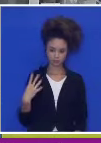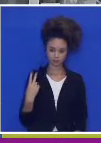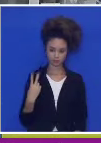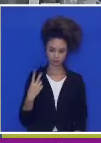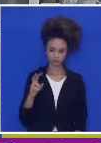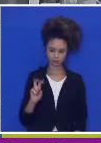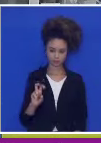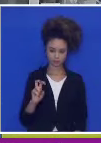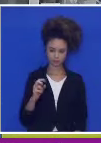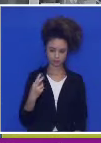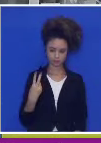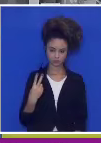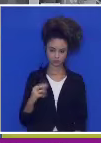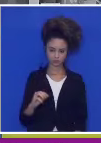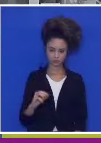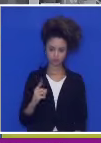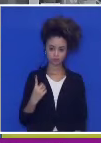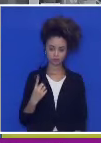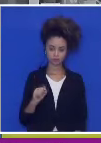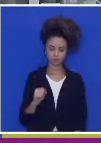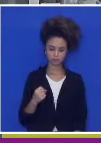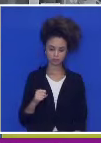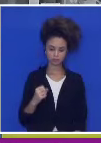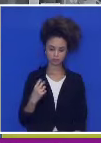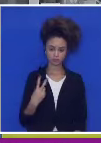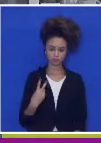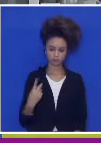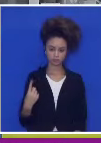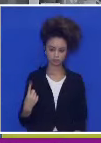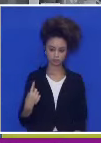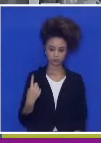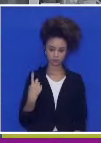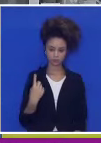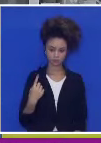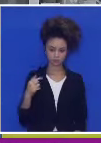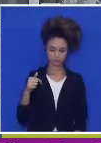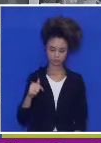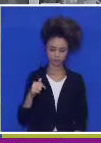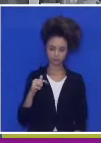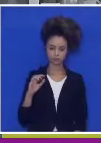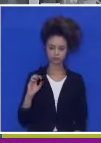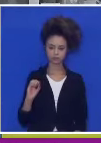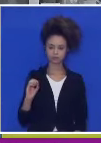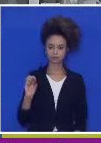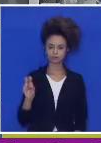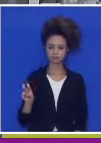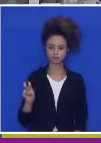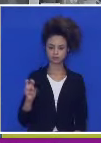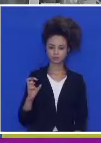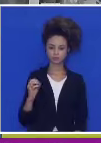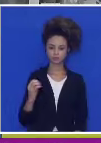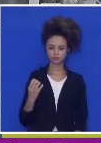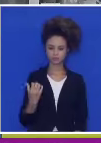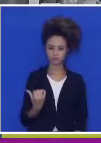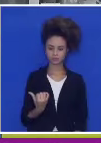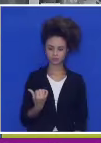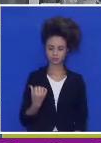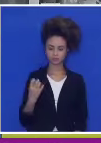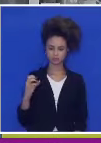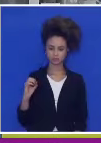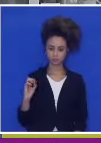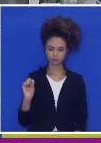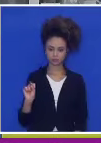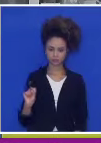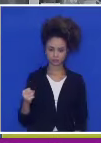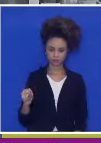24, 25, 20, 18, 21, 17, 05,